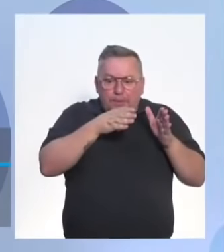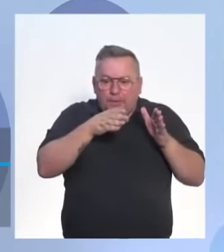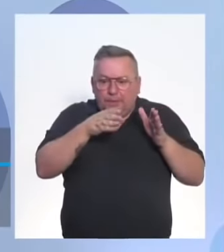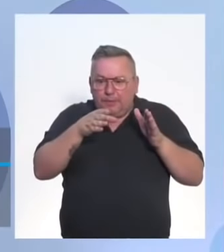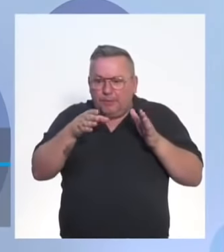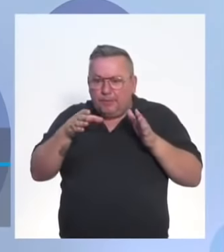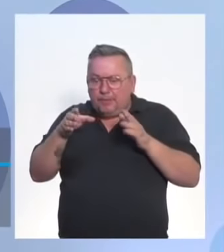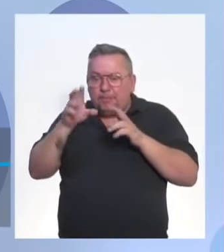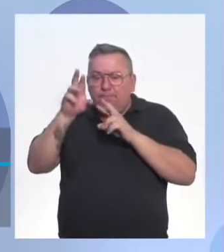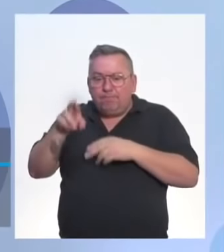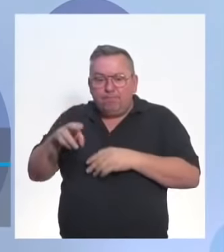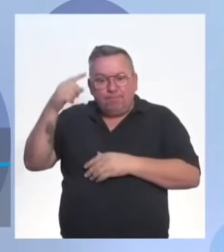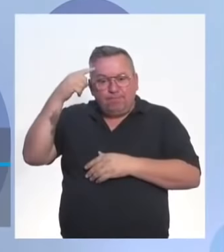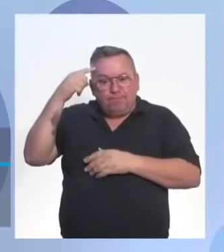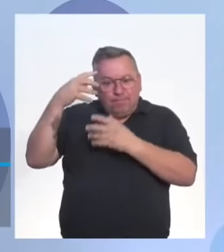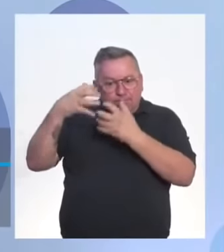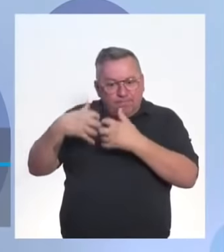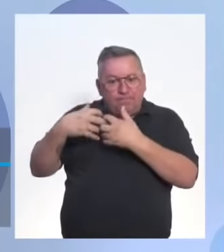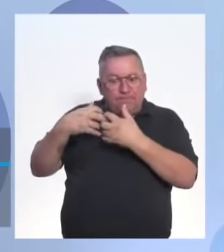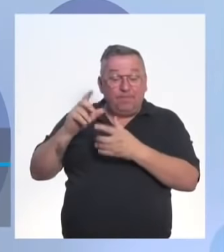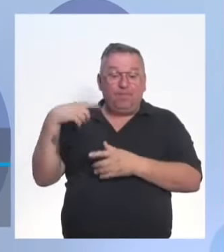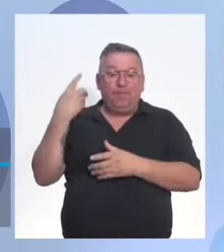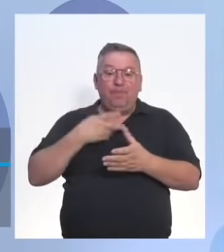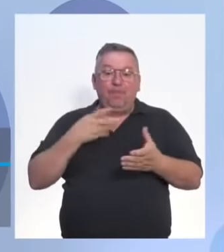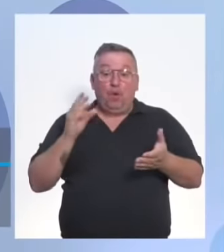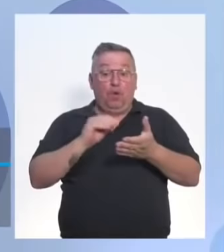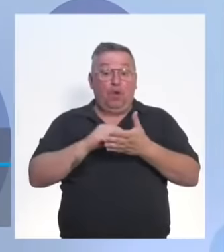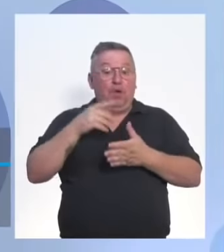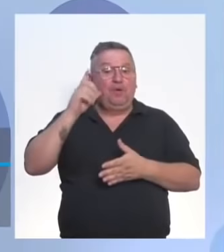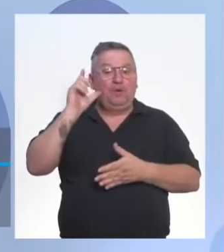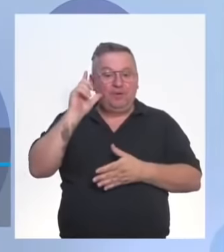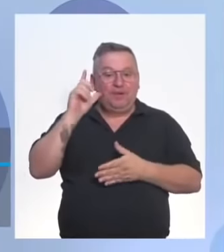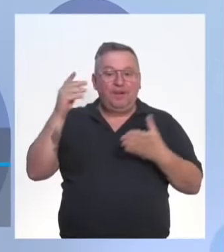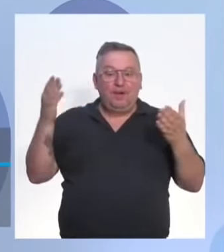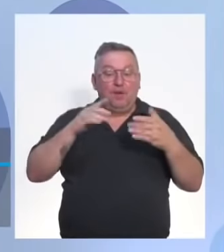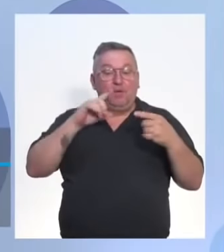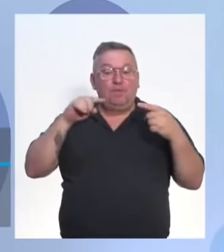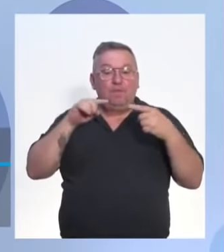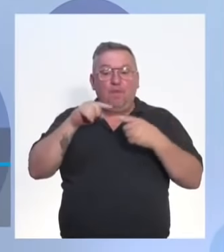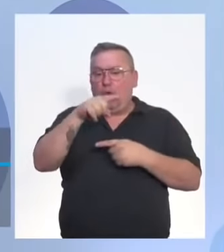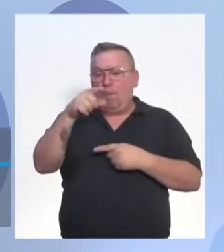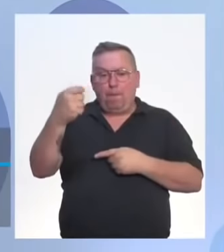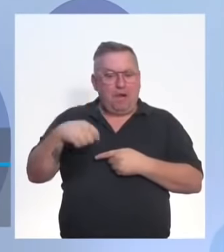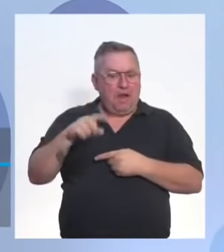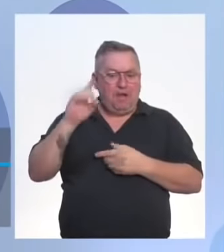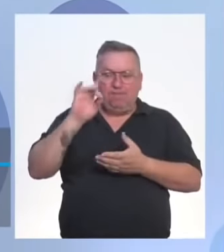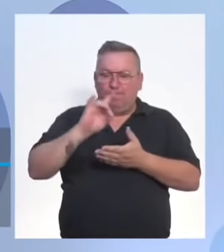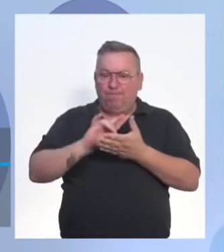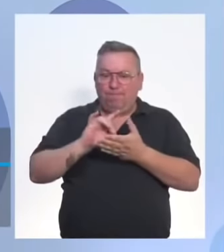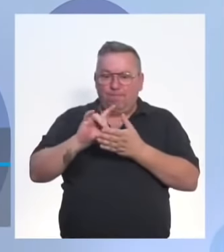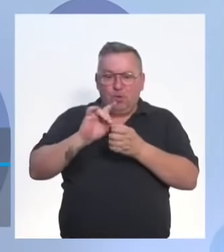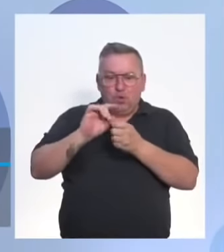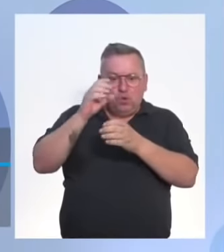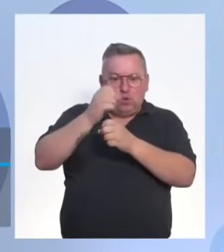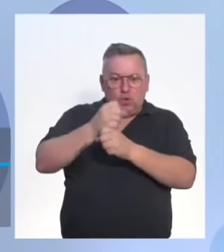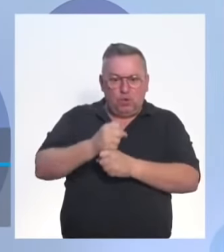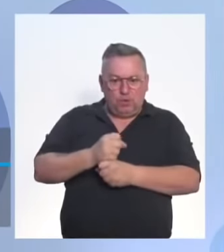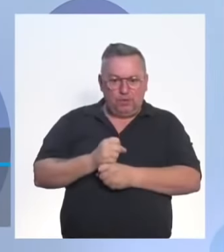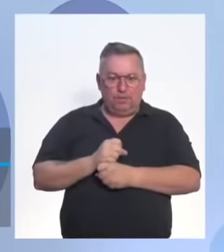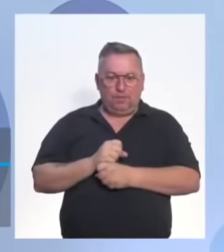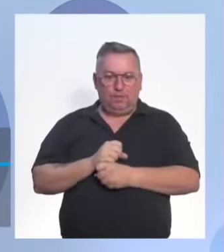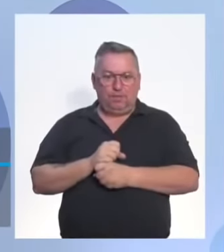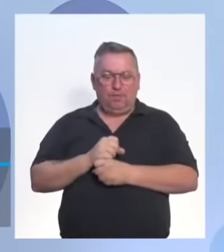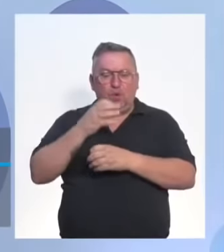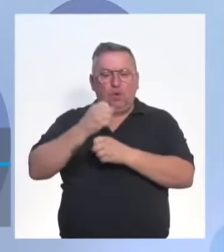a forma com que você pensou, que nem nós colocamos ontem, né? Nessa missão vocês não precisam literalmente fazer as contas. Pode colocar o seu